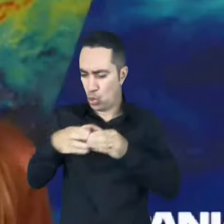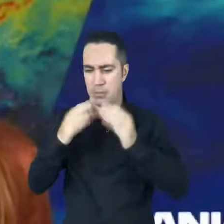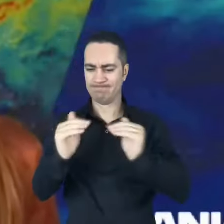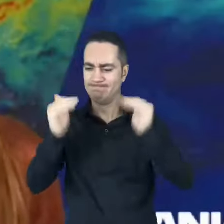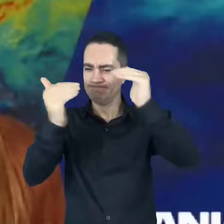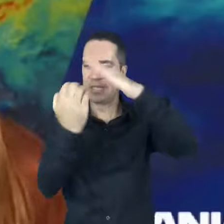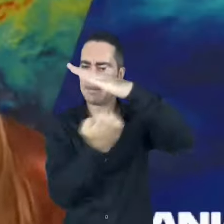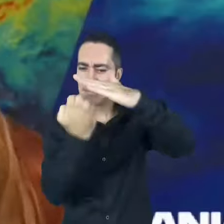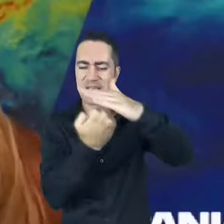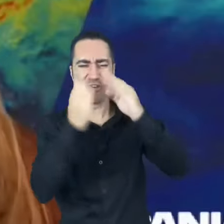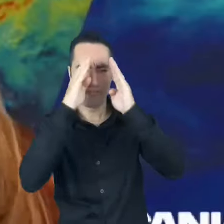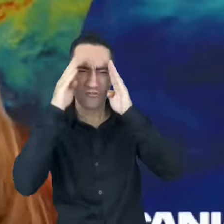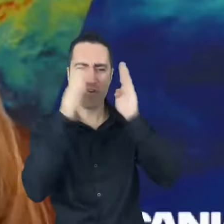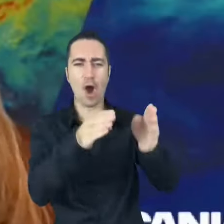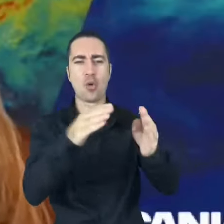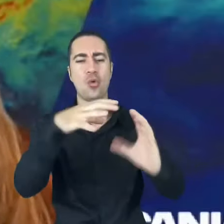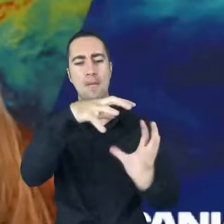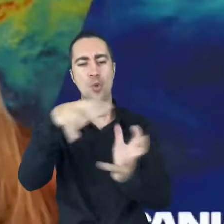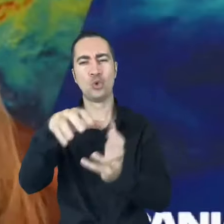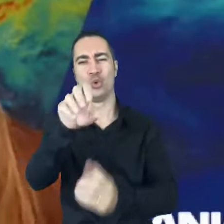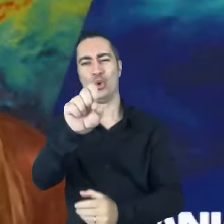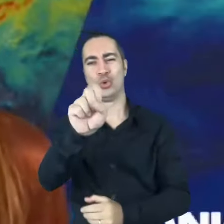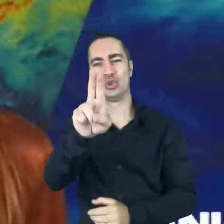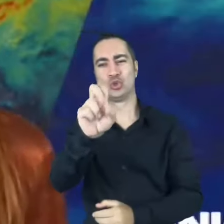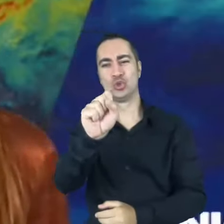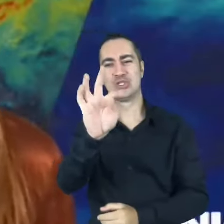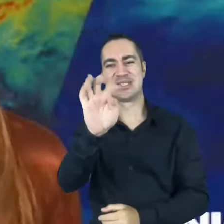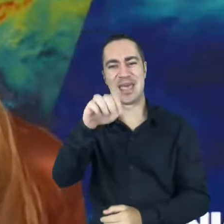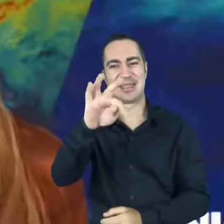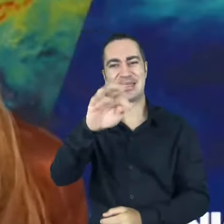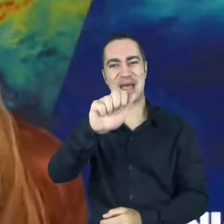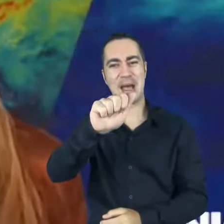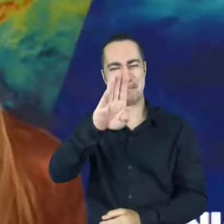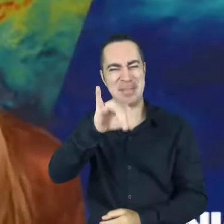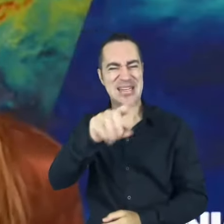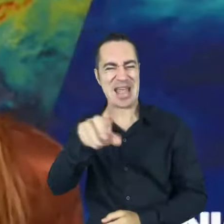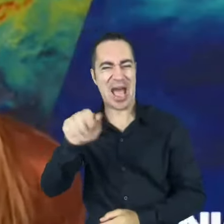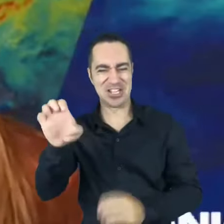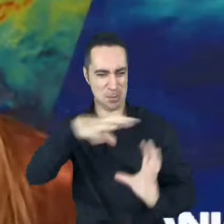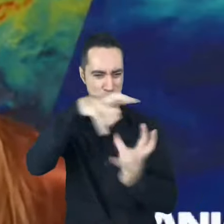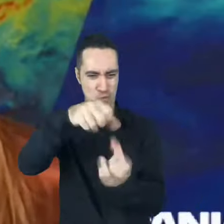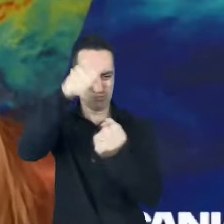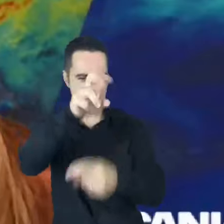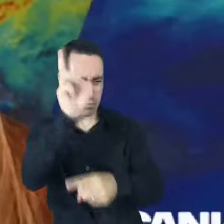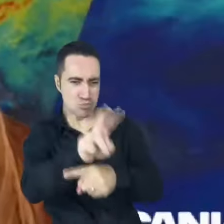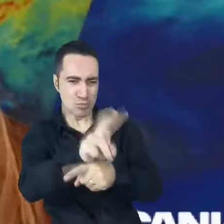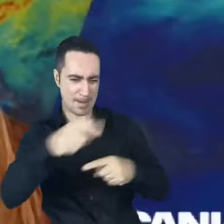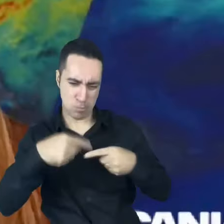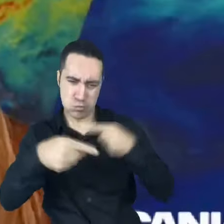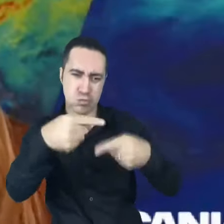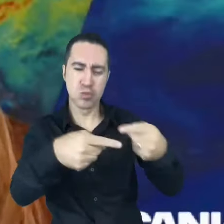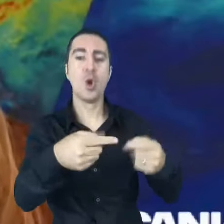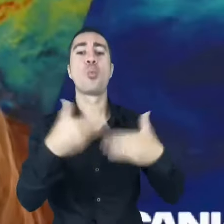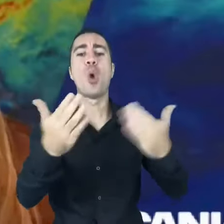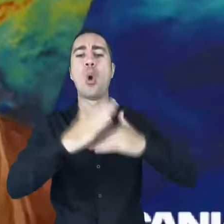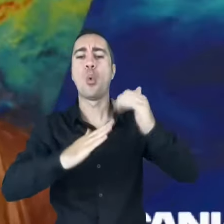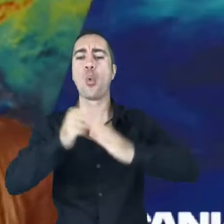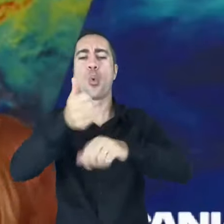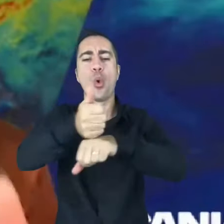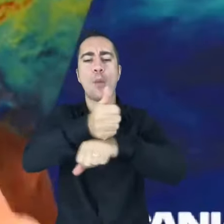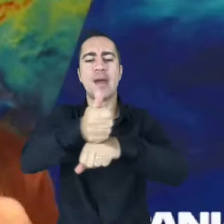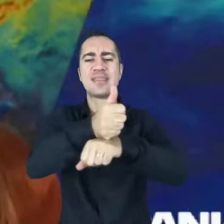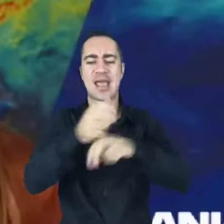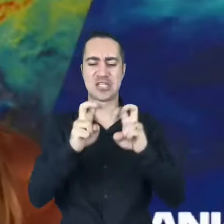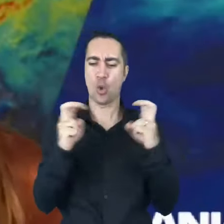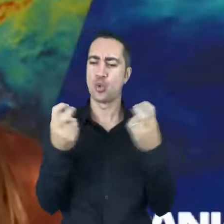Como podemos fazer com que isso seja uma responsabilidade da companhia? Quais as competências que o conselho precisa ter para fazer